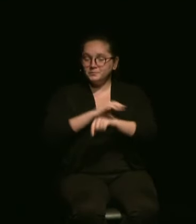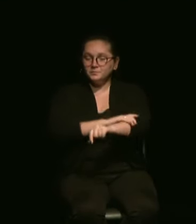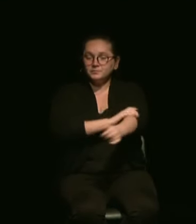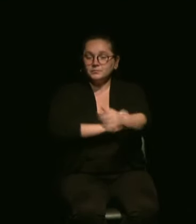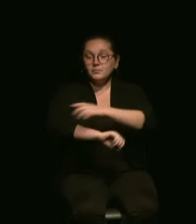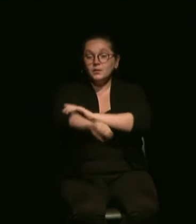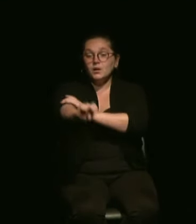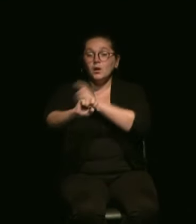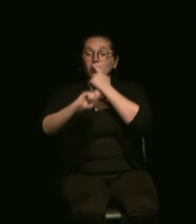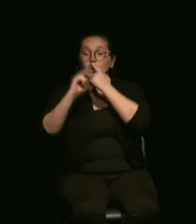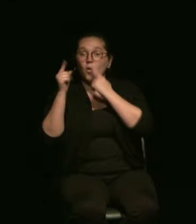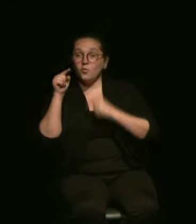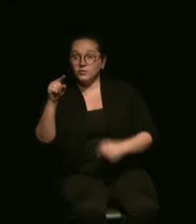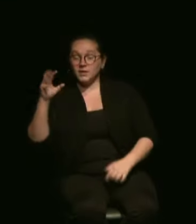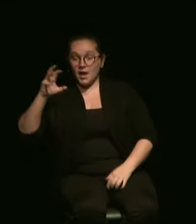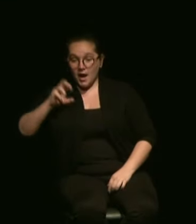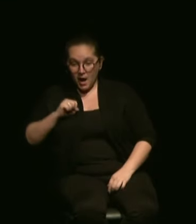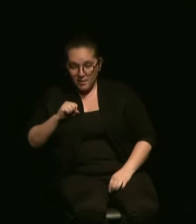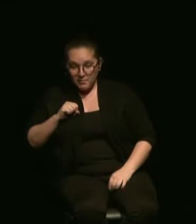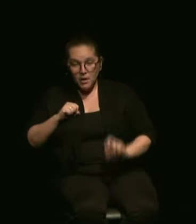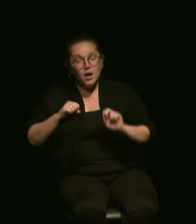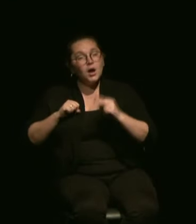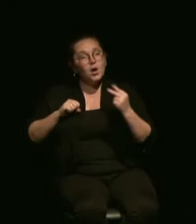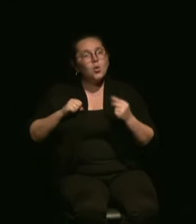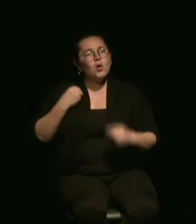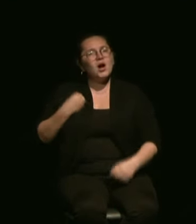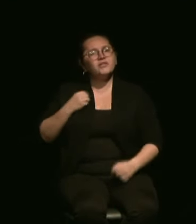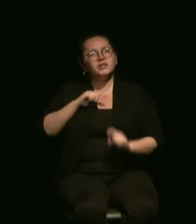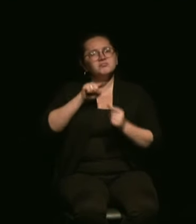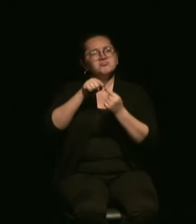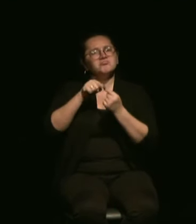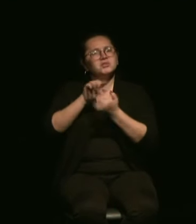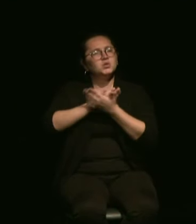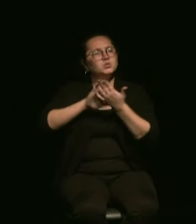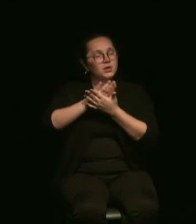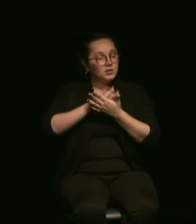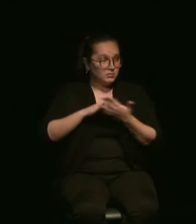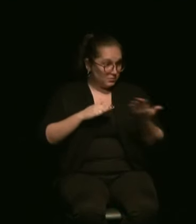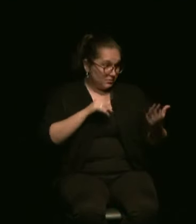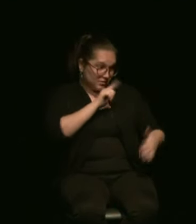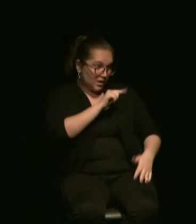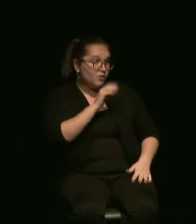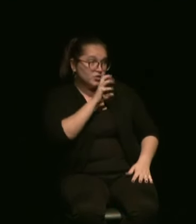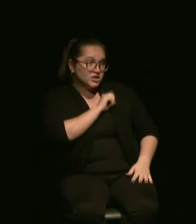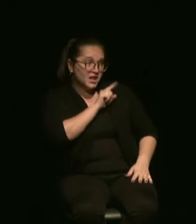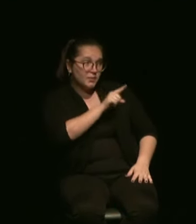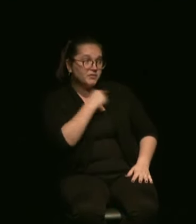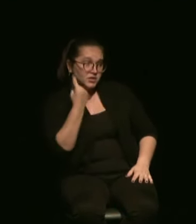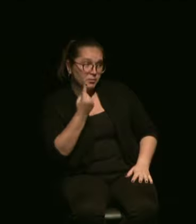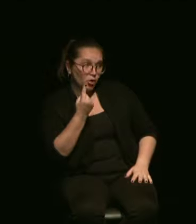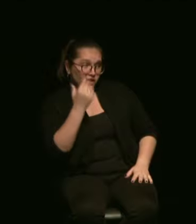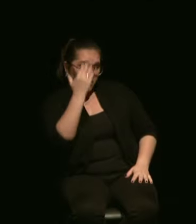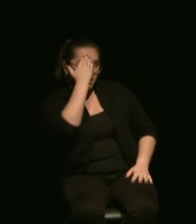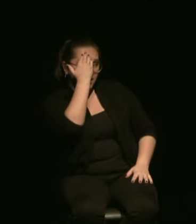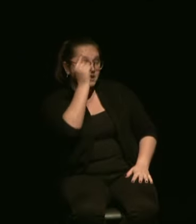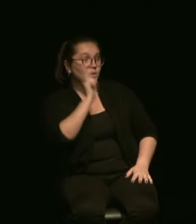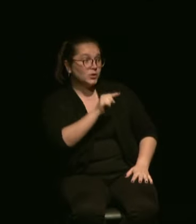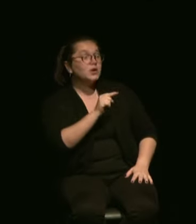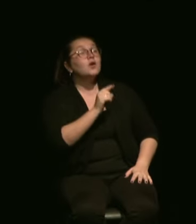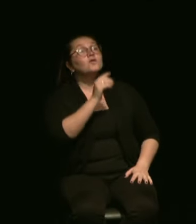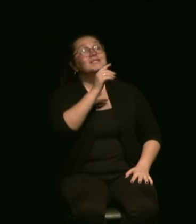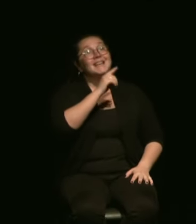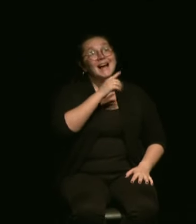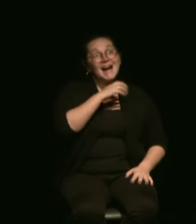ou você ama ou a vida não faz sentido. Não, você ama e morre. Não tem ou, nunca é ou, é ama